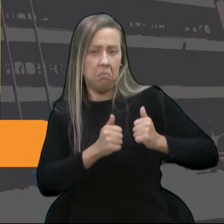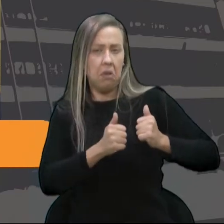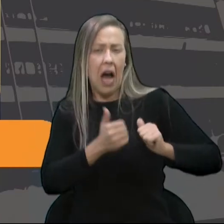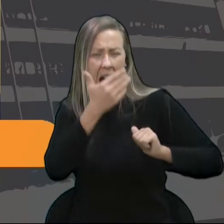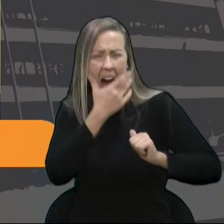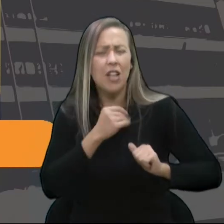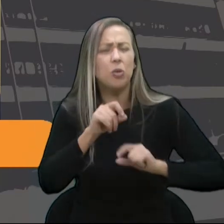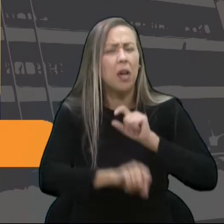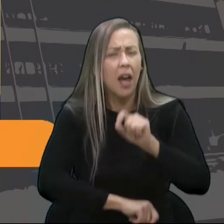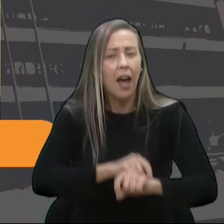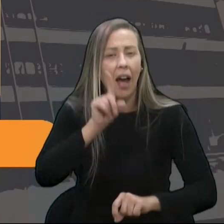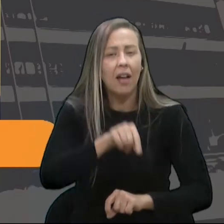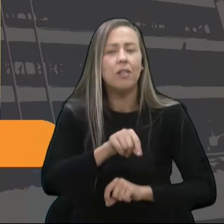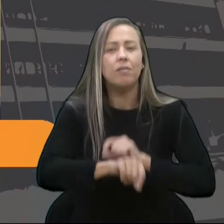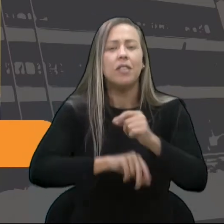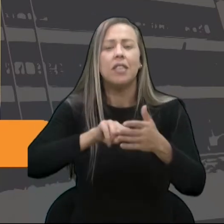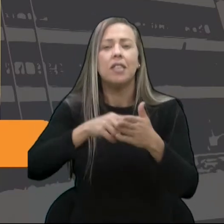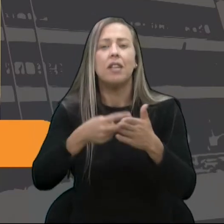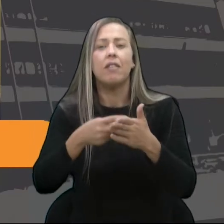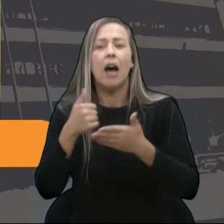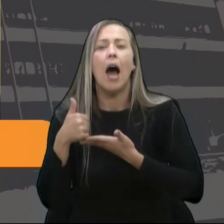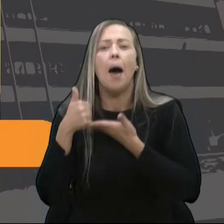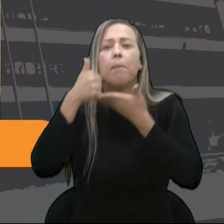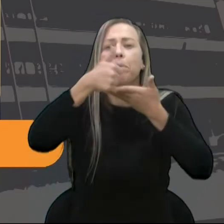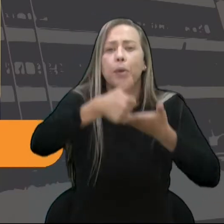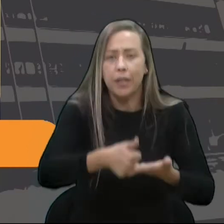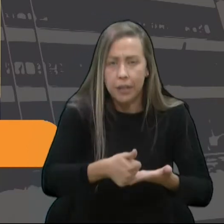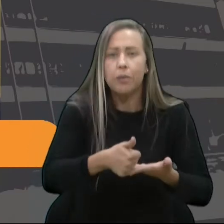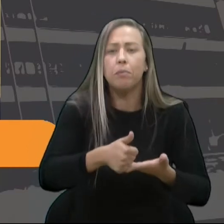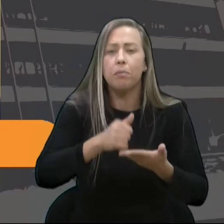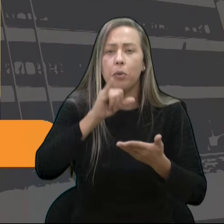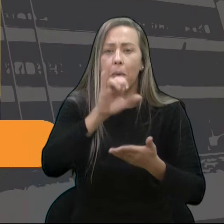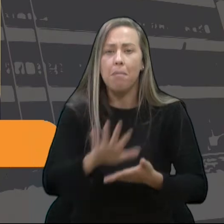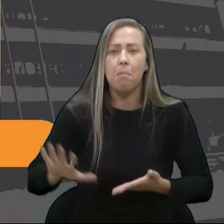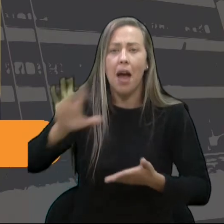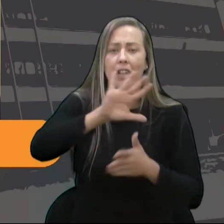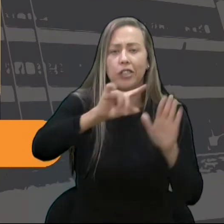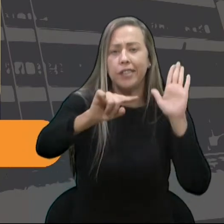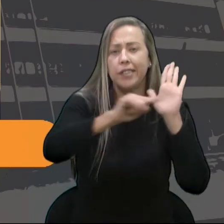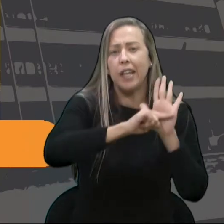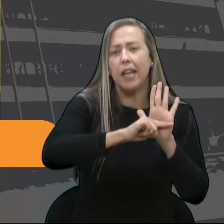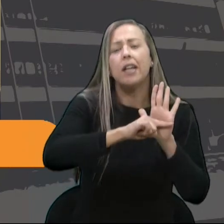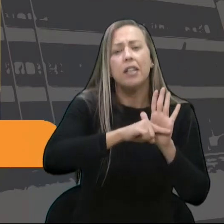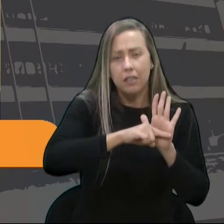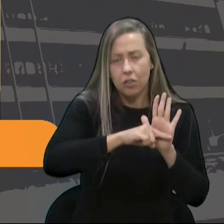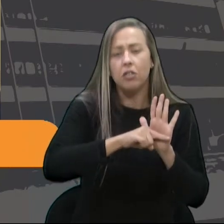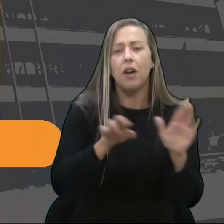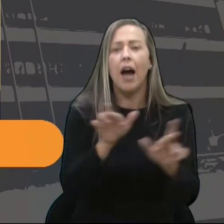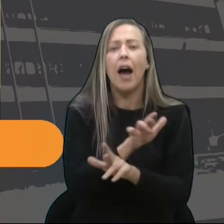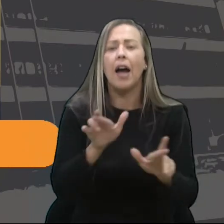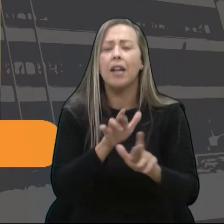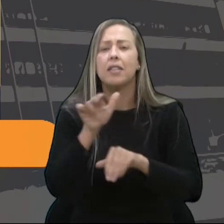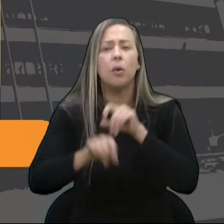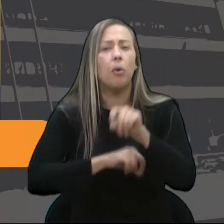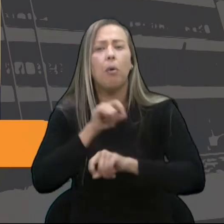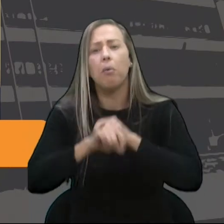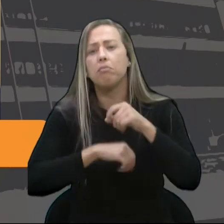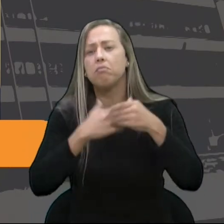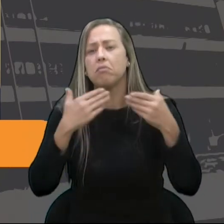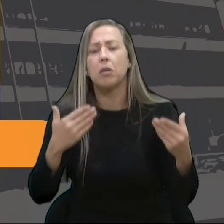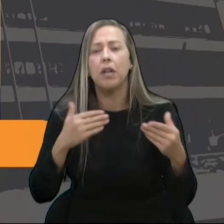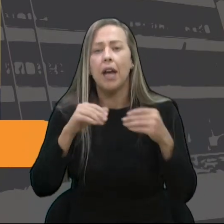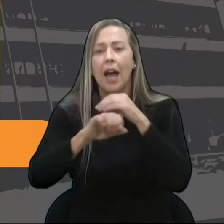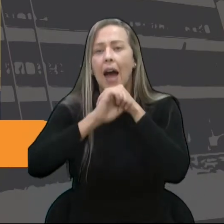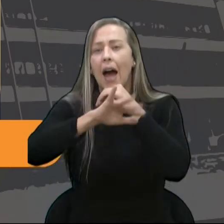que isso acaba, de certa forma, contribuindo também para uma imagem muitas vezes negativa em relação ao que a